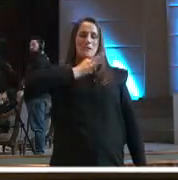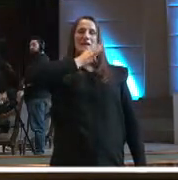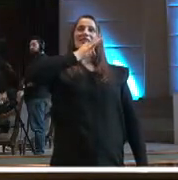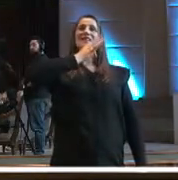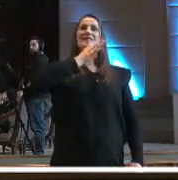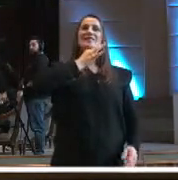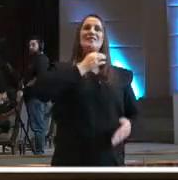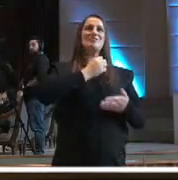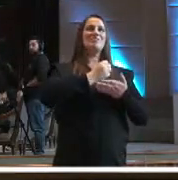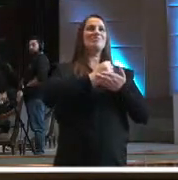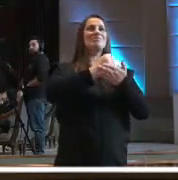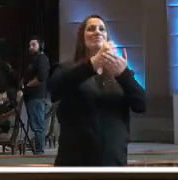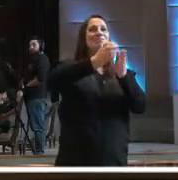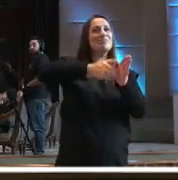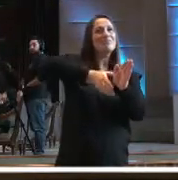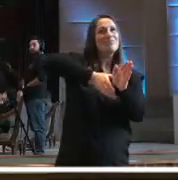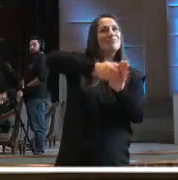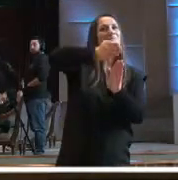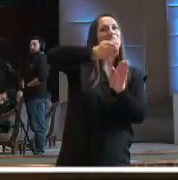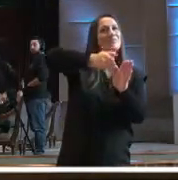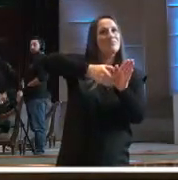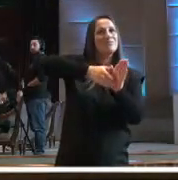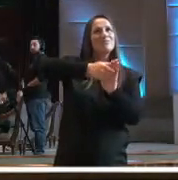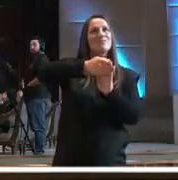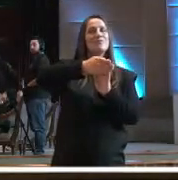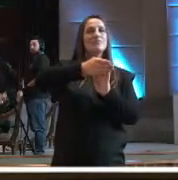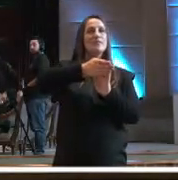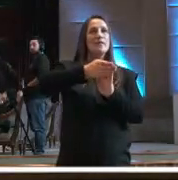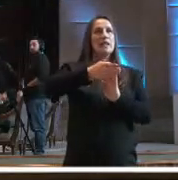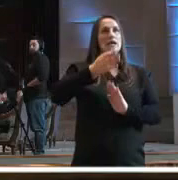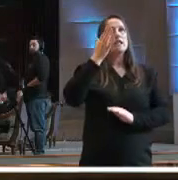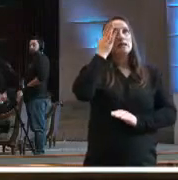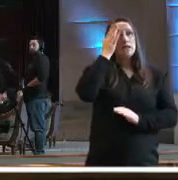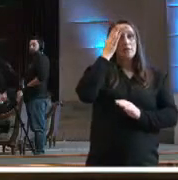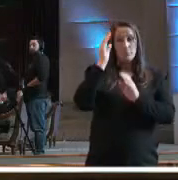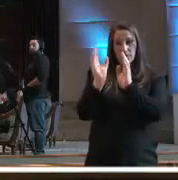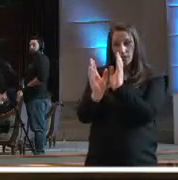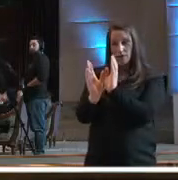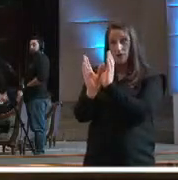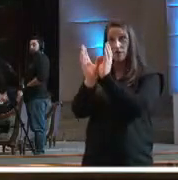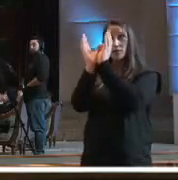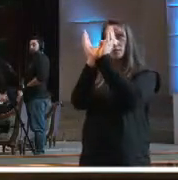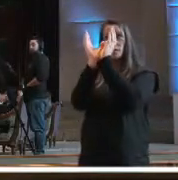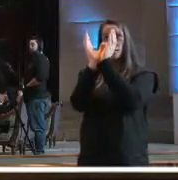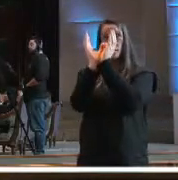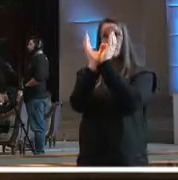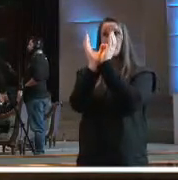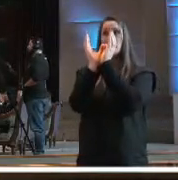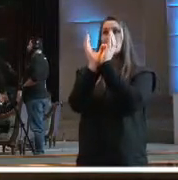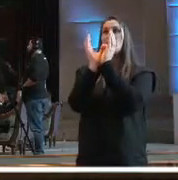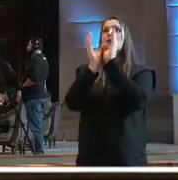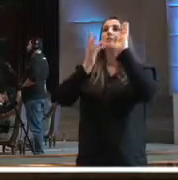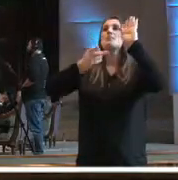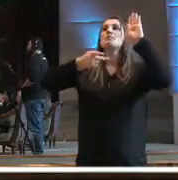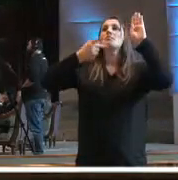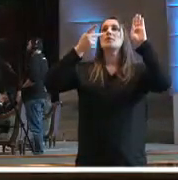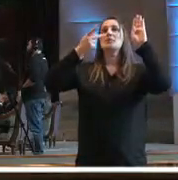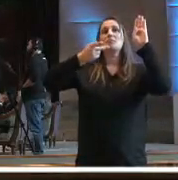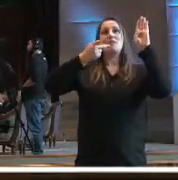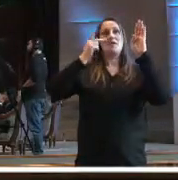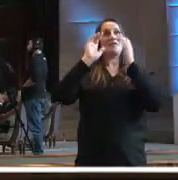razão é porque esse memorial nos recorda a promessa de